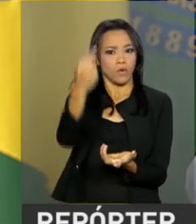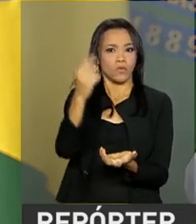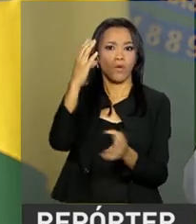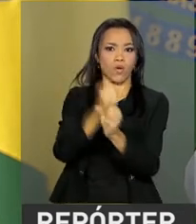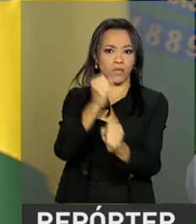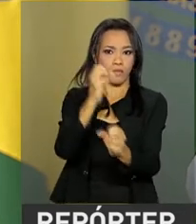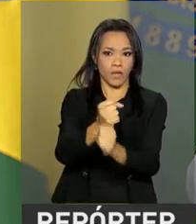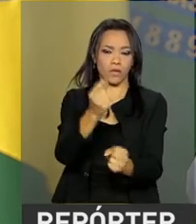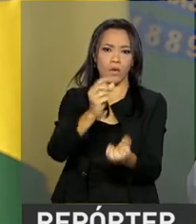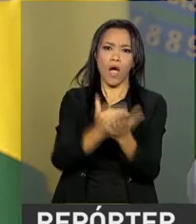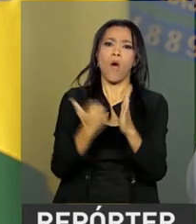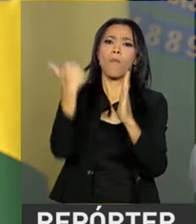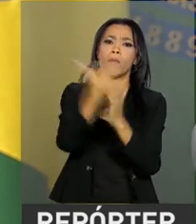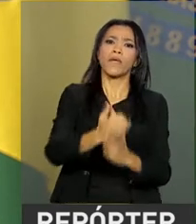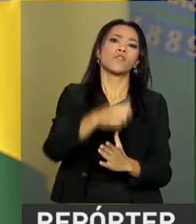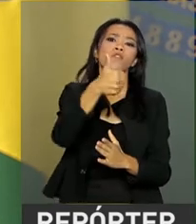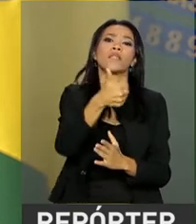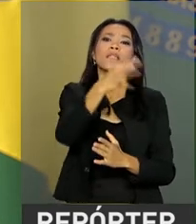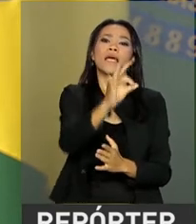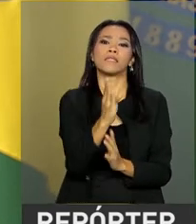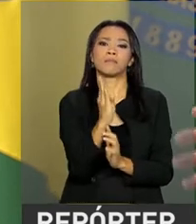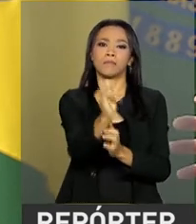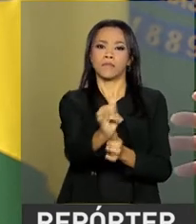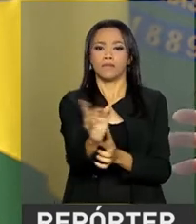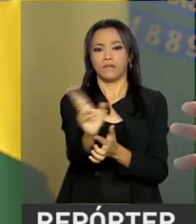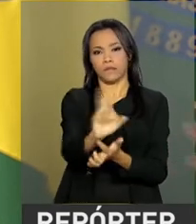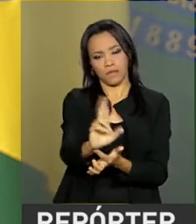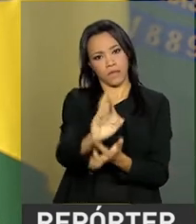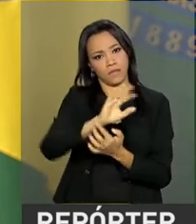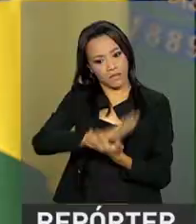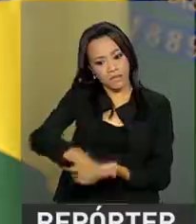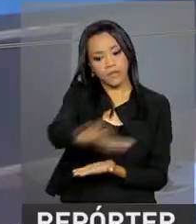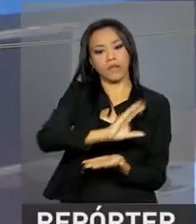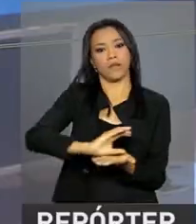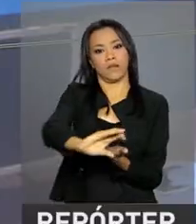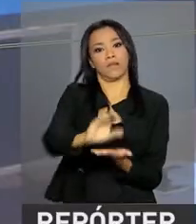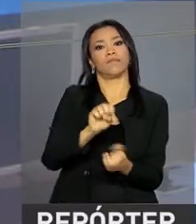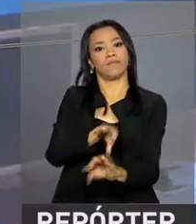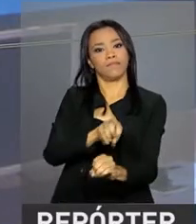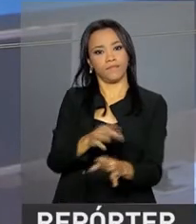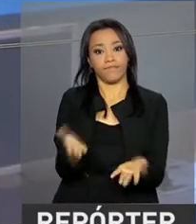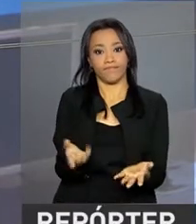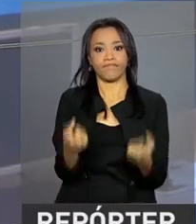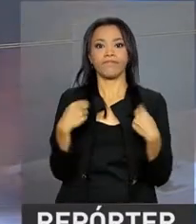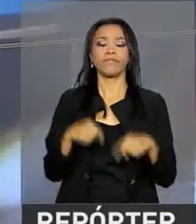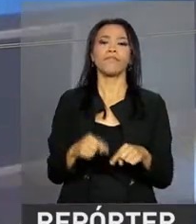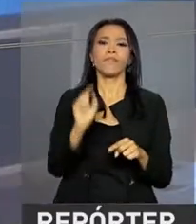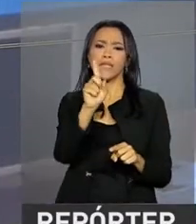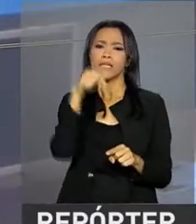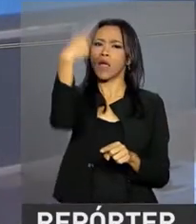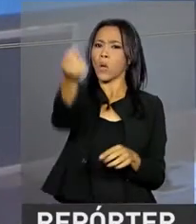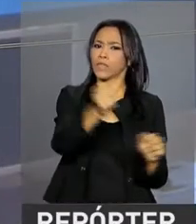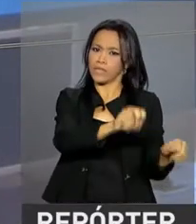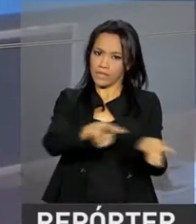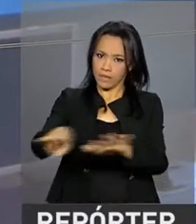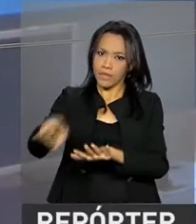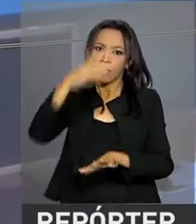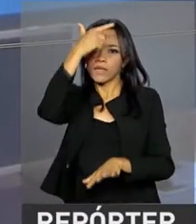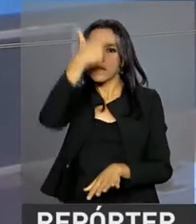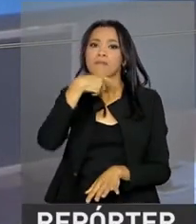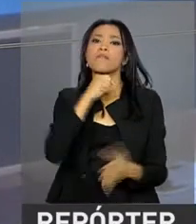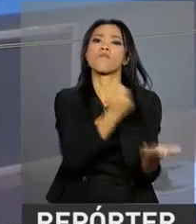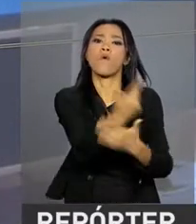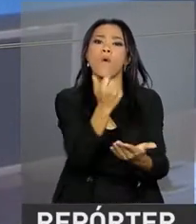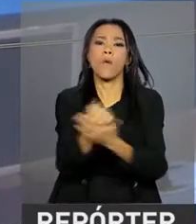o aumento foi de 10 bilhões de reais para a educação. A partir da semana que vem, o consumidor vai